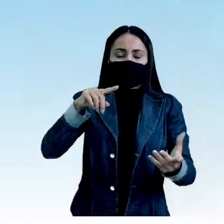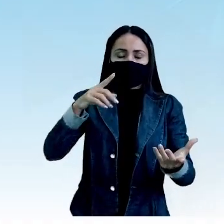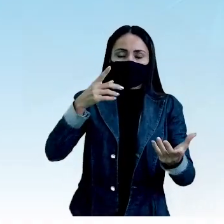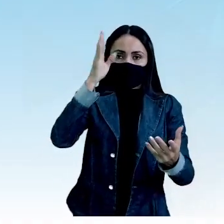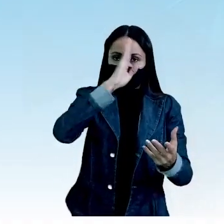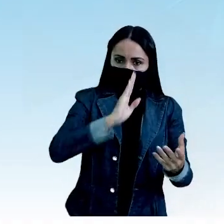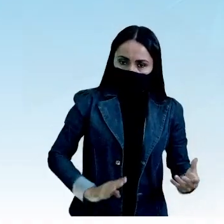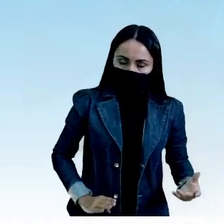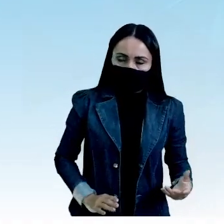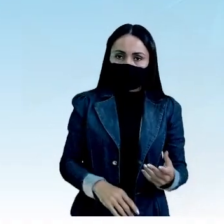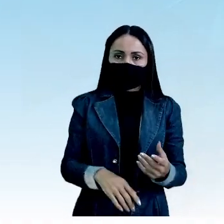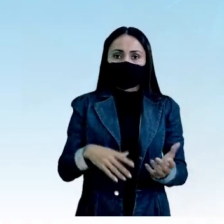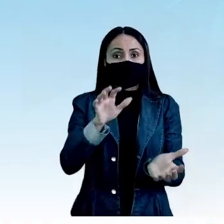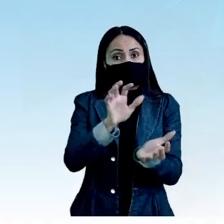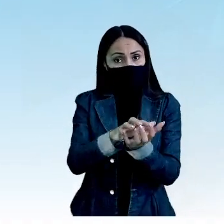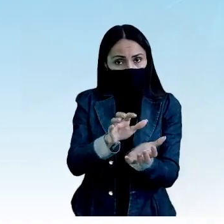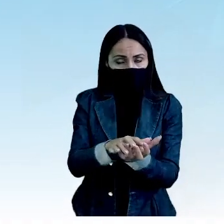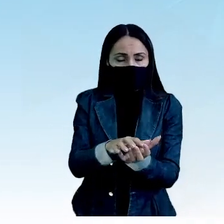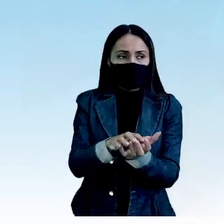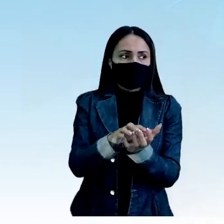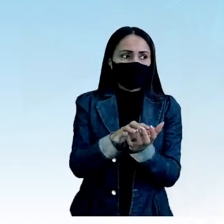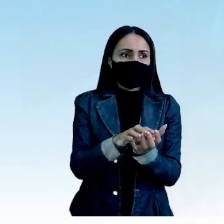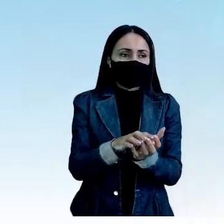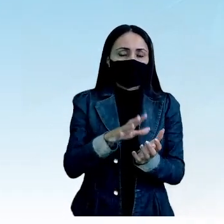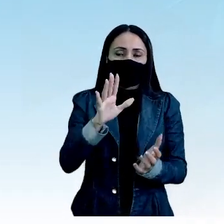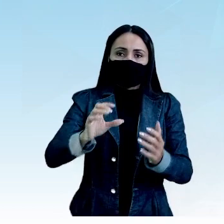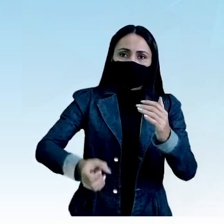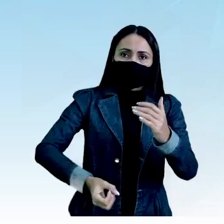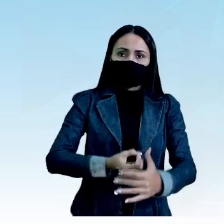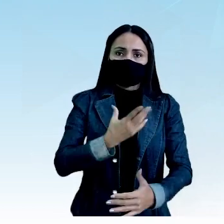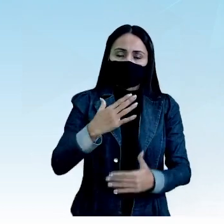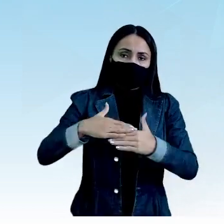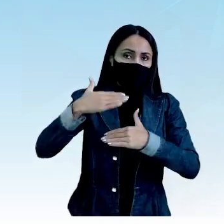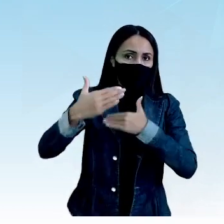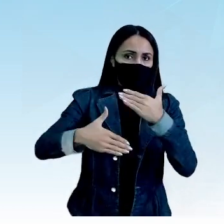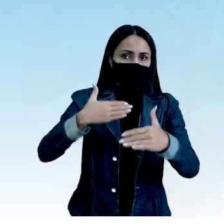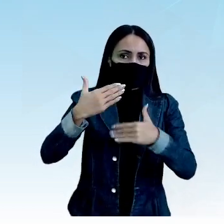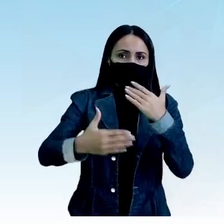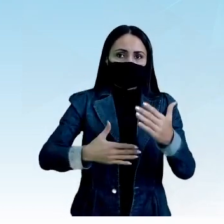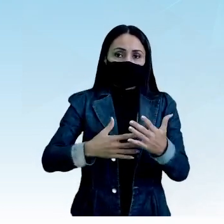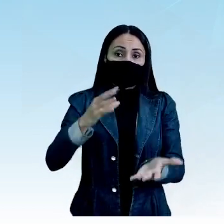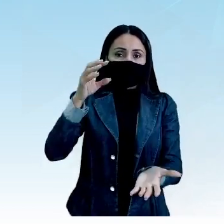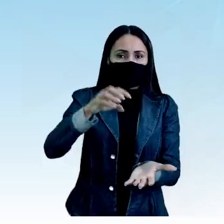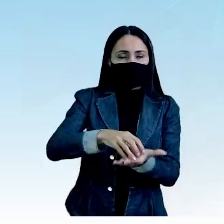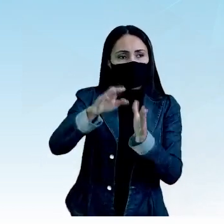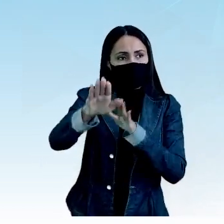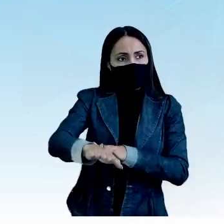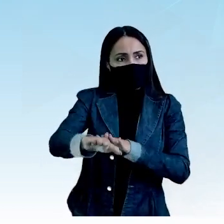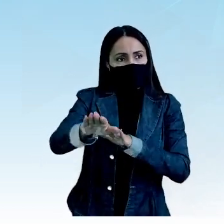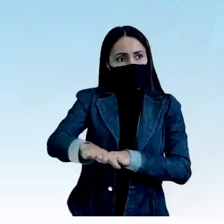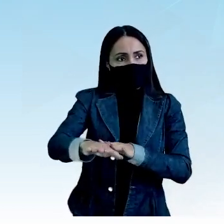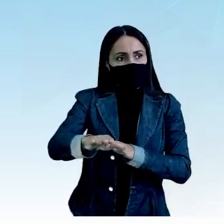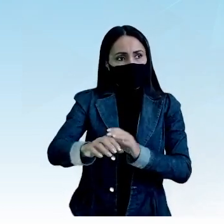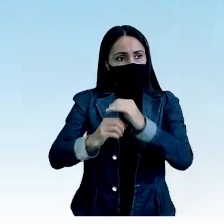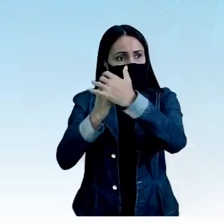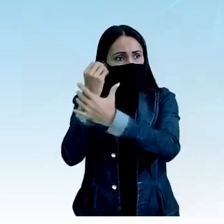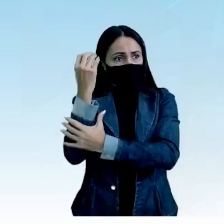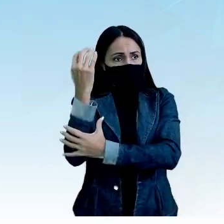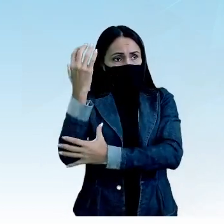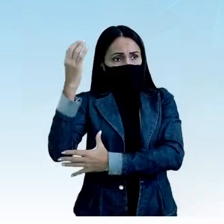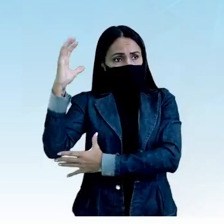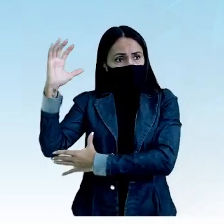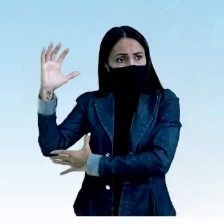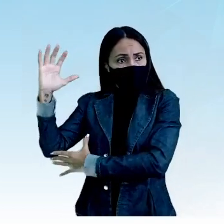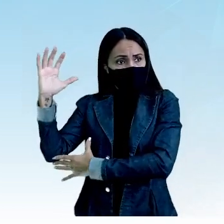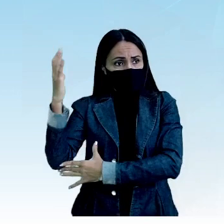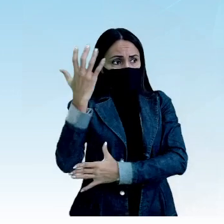Brasil, Pernambuco no Brasil, né? Deu origem e passou a ser figura central nos cortejos. É uma boneca, boneco, né? De